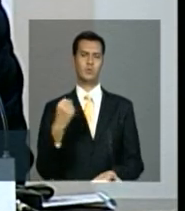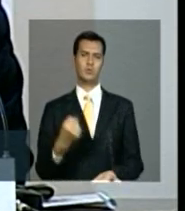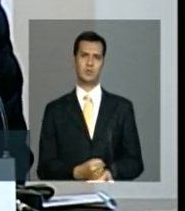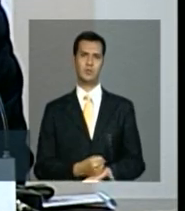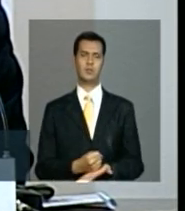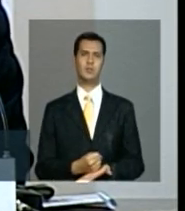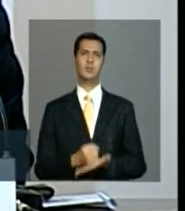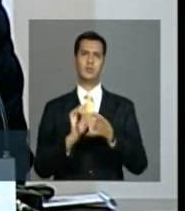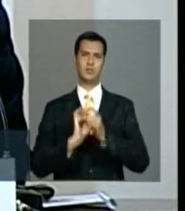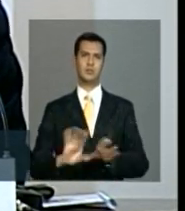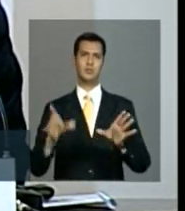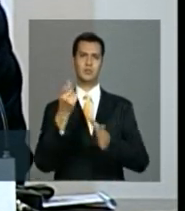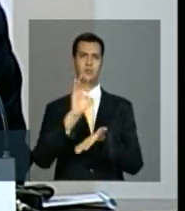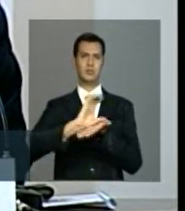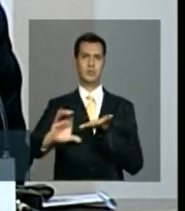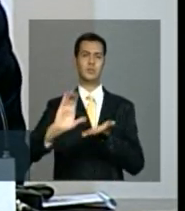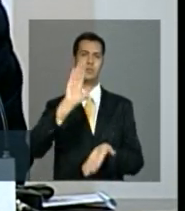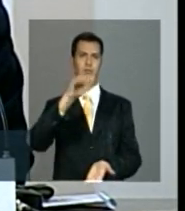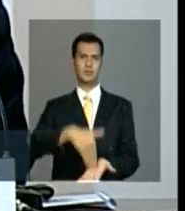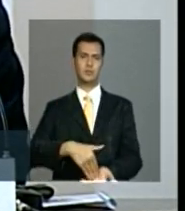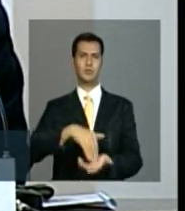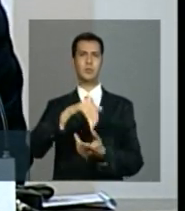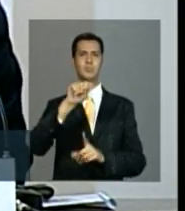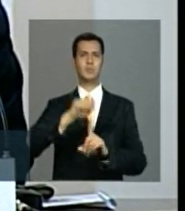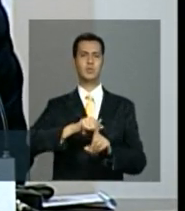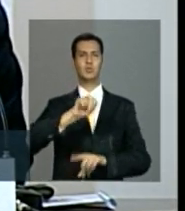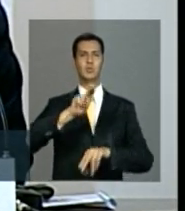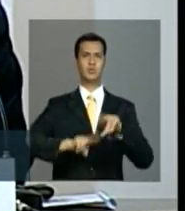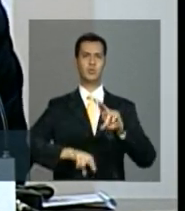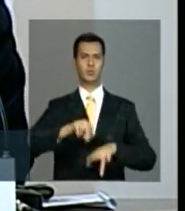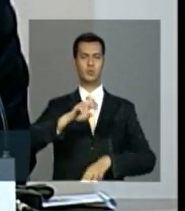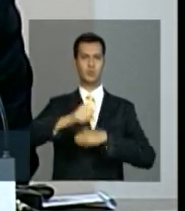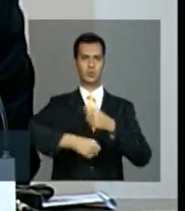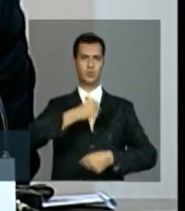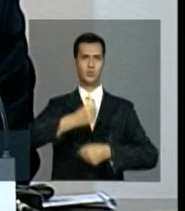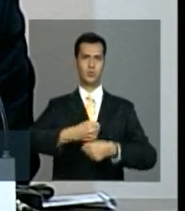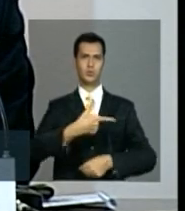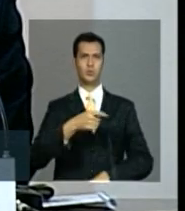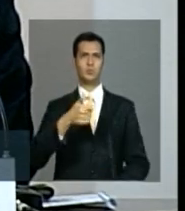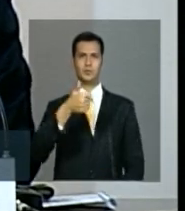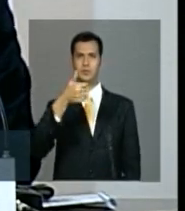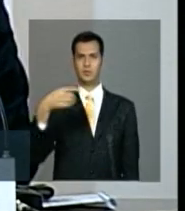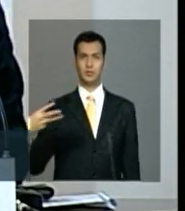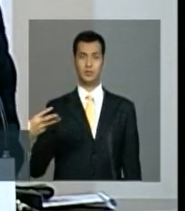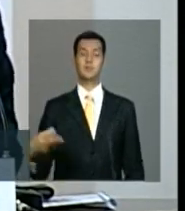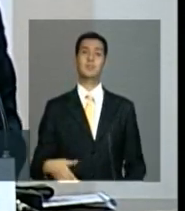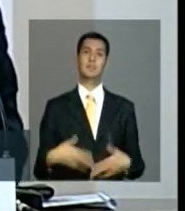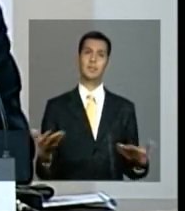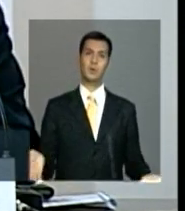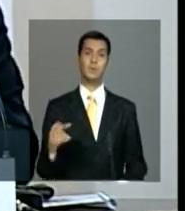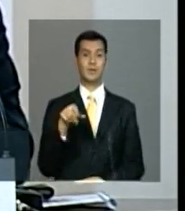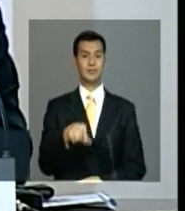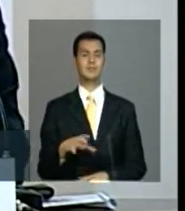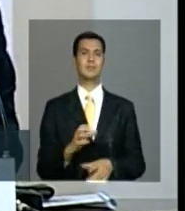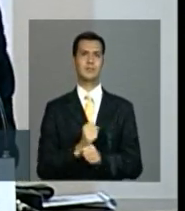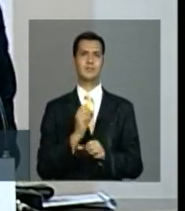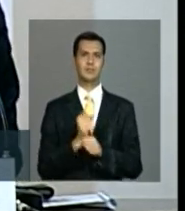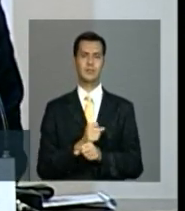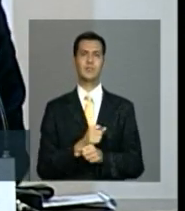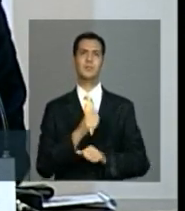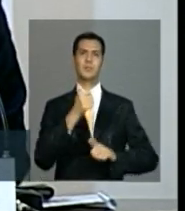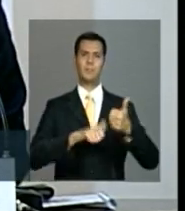empenhar e liberar os recursos até Junho do próximo ano portanto Esses são os dados é o